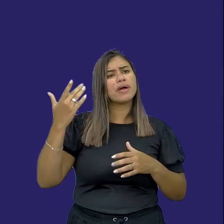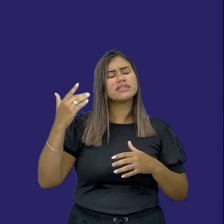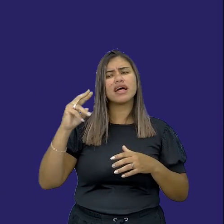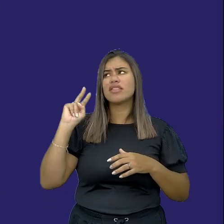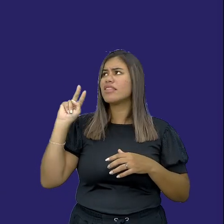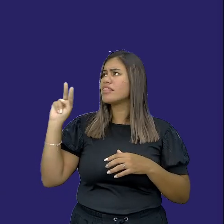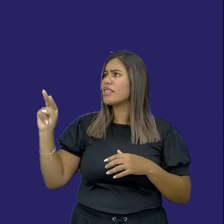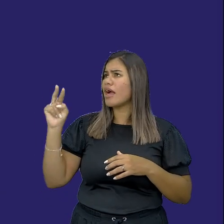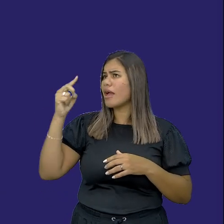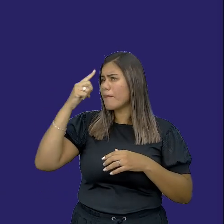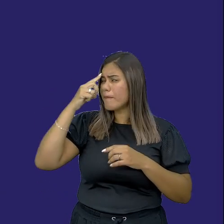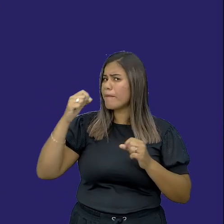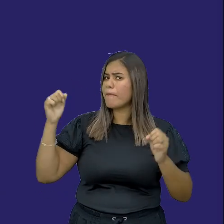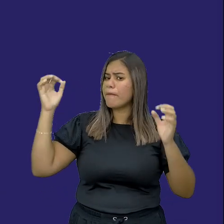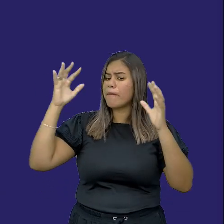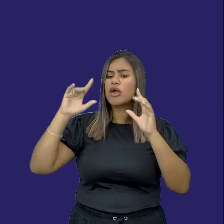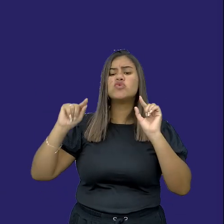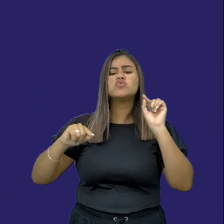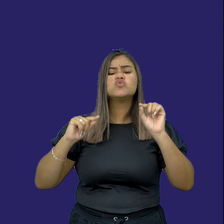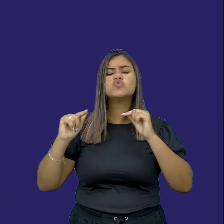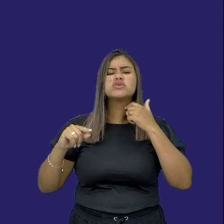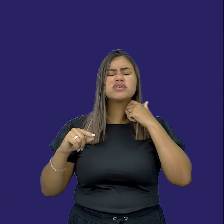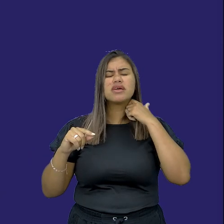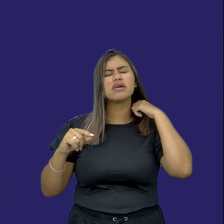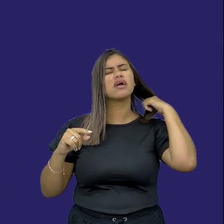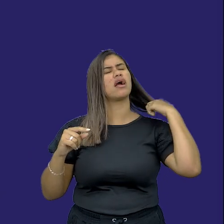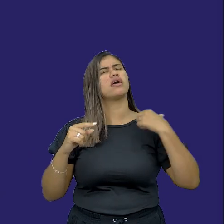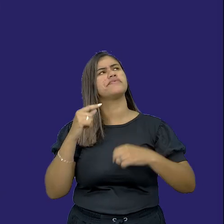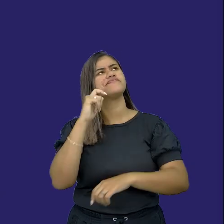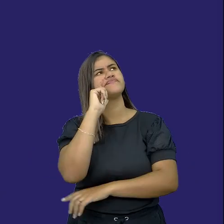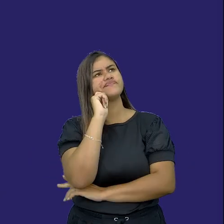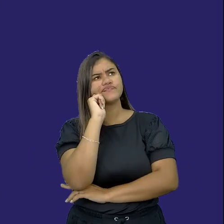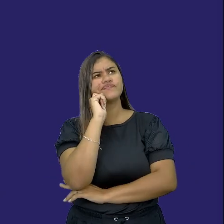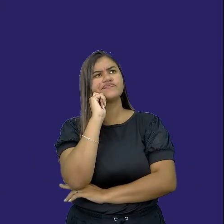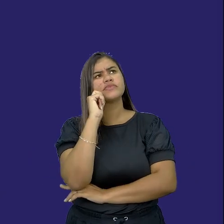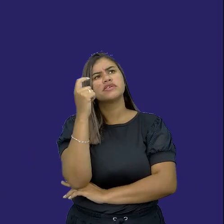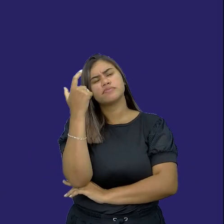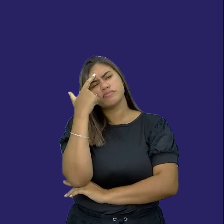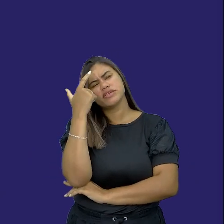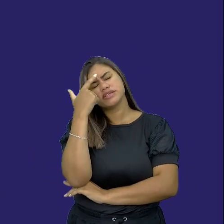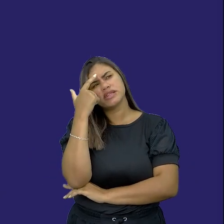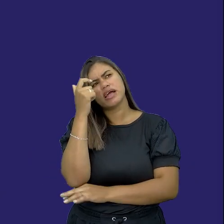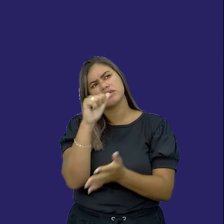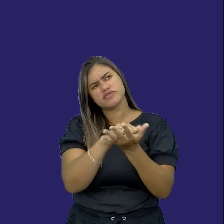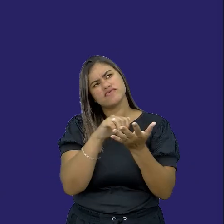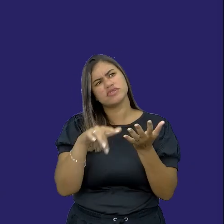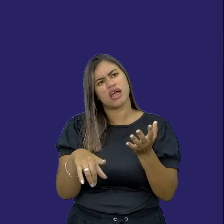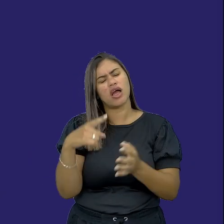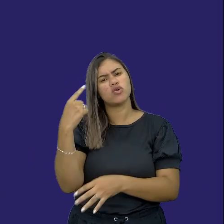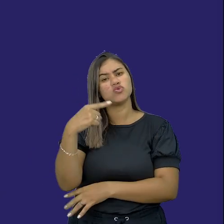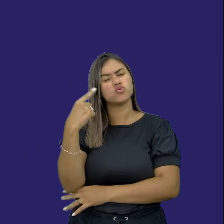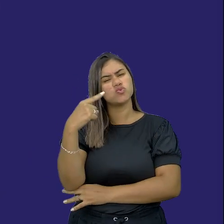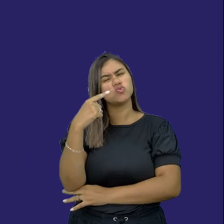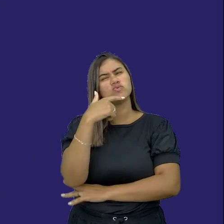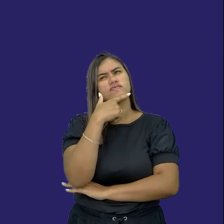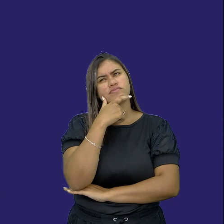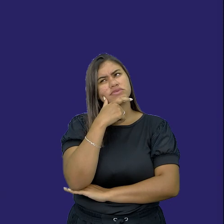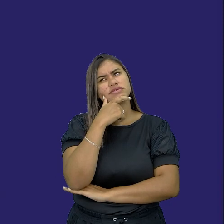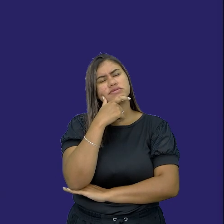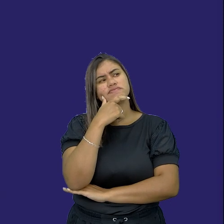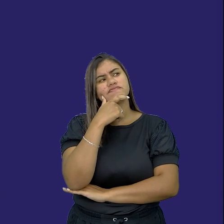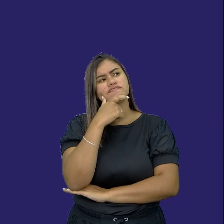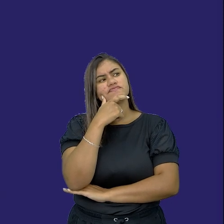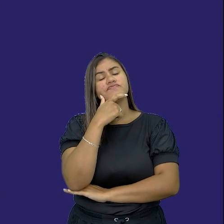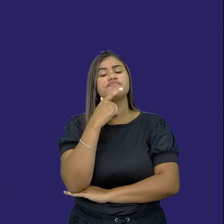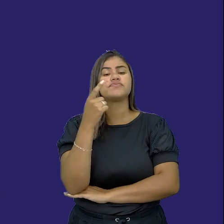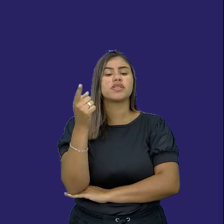nossa cabeça? A ideia era, vamos pensar pelo menos uma atividade, já que o nosso tempo é limitado, nós vamos